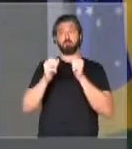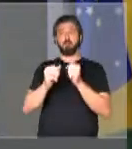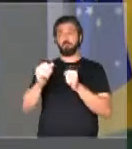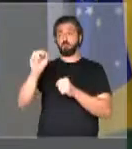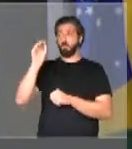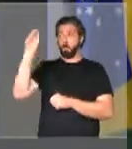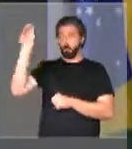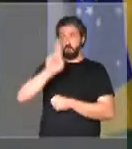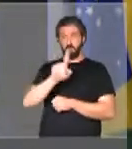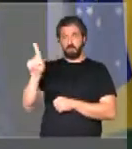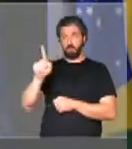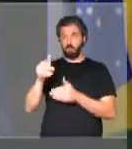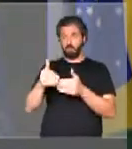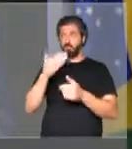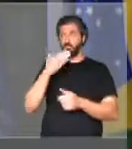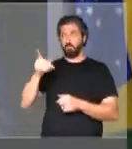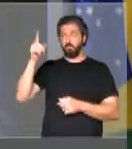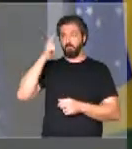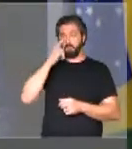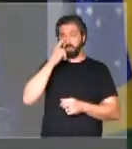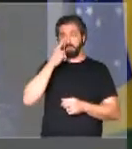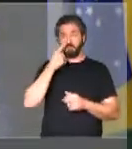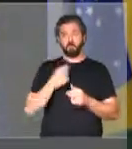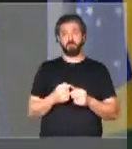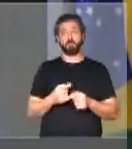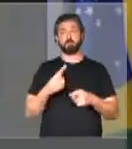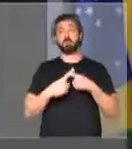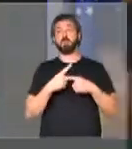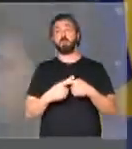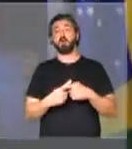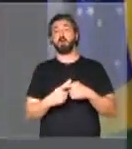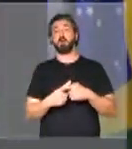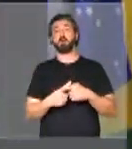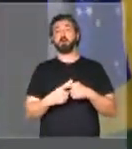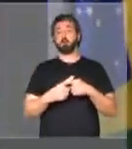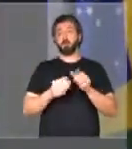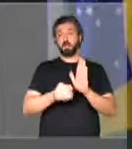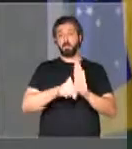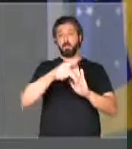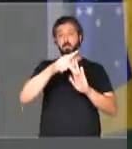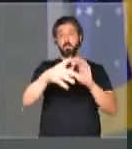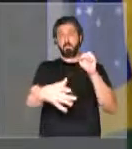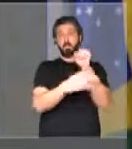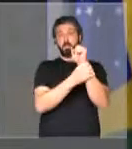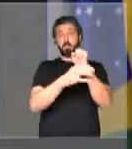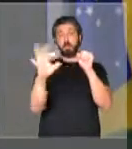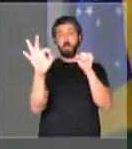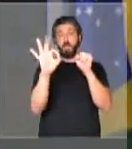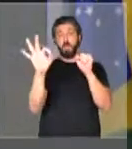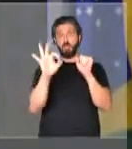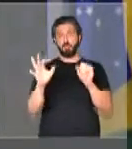colocar não ali, por favor. É que essa medida provisória não garante